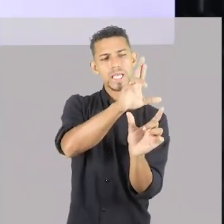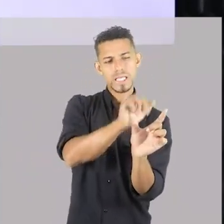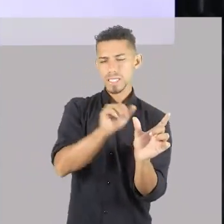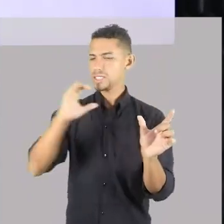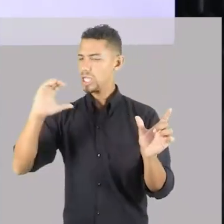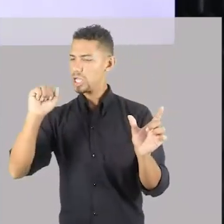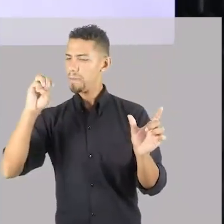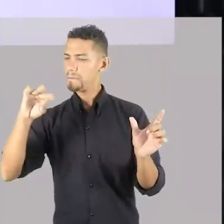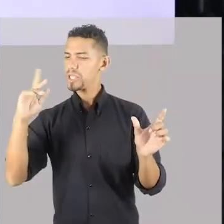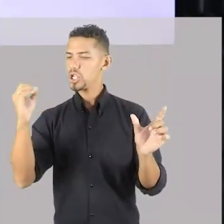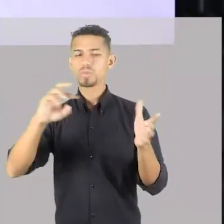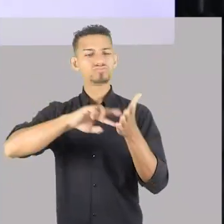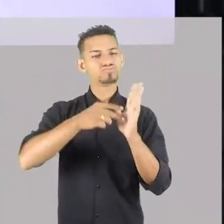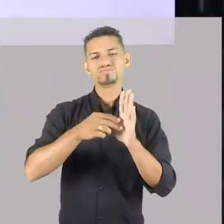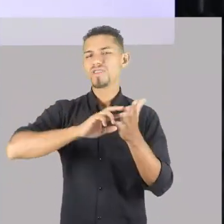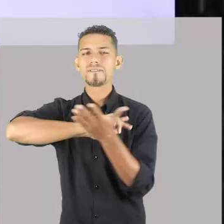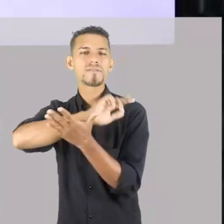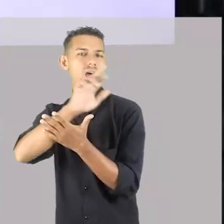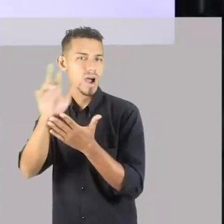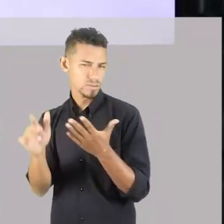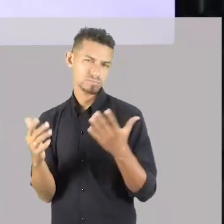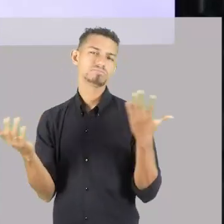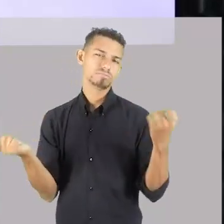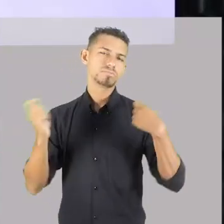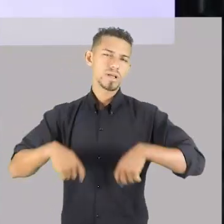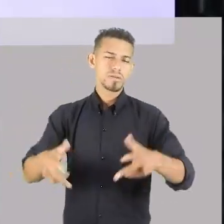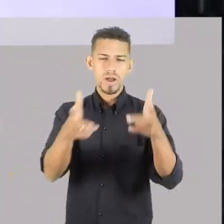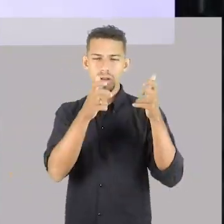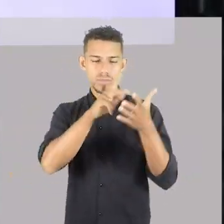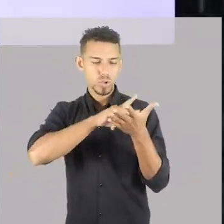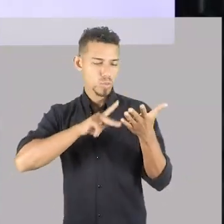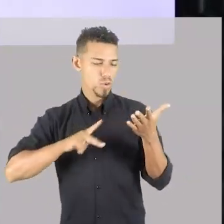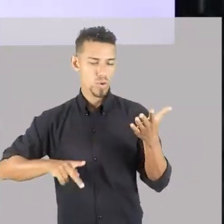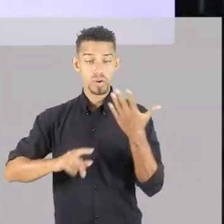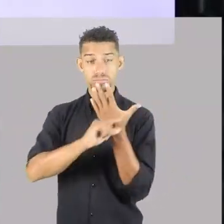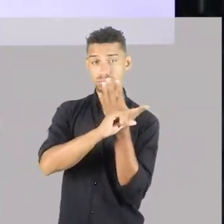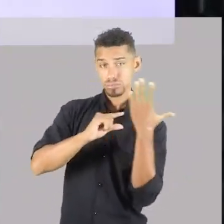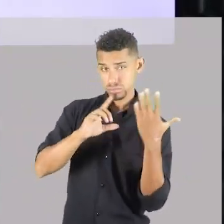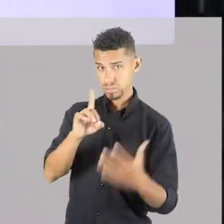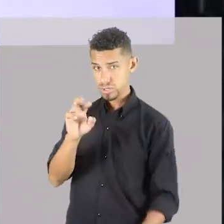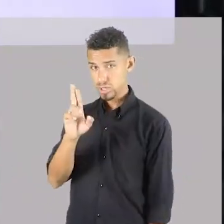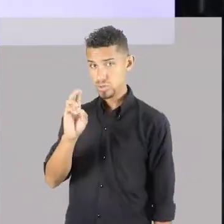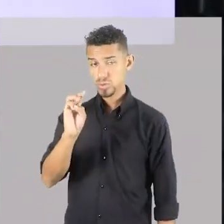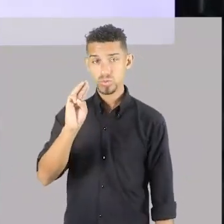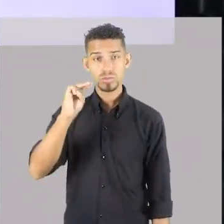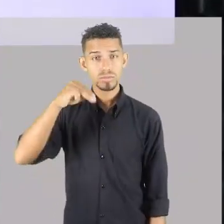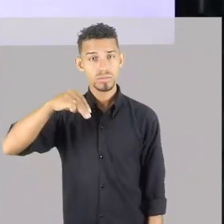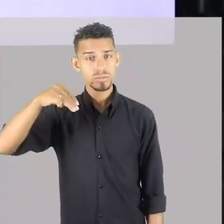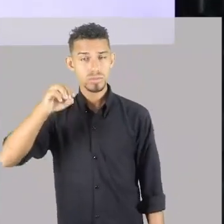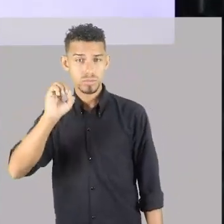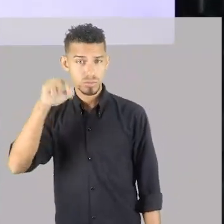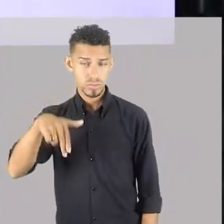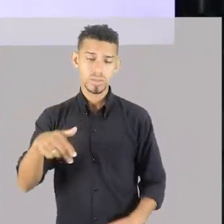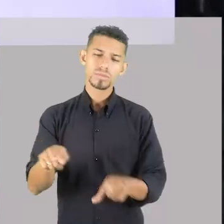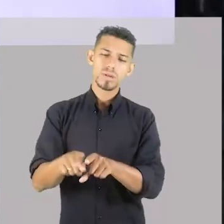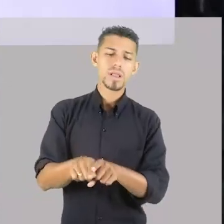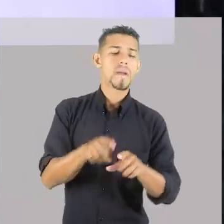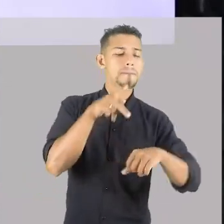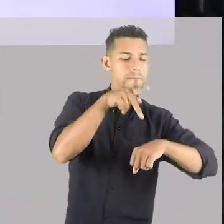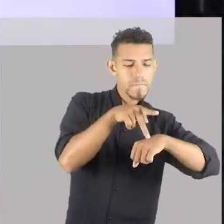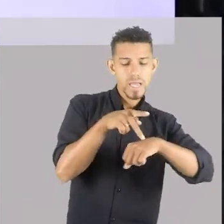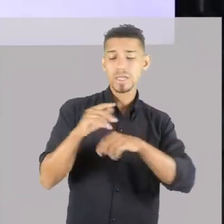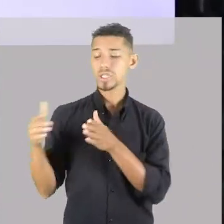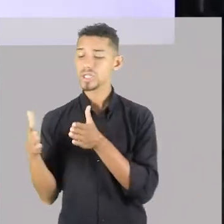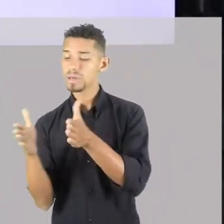sentidos diversos. Mas eu vou perceber no poema de Drummond que tanto pedra quanto caminho, eles estão dentro